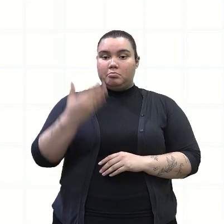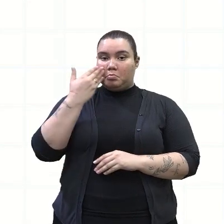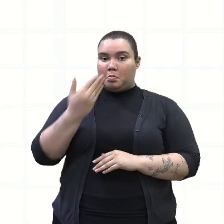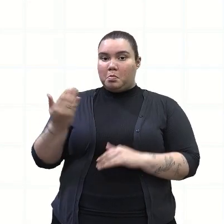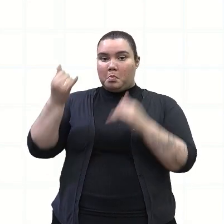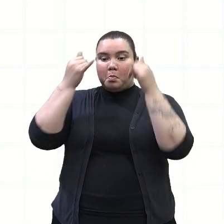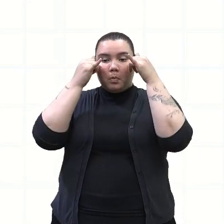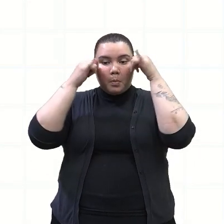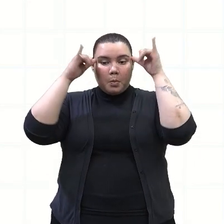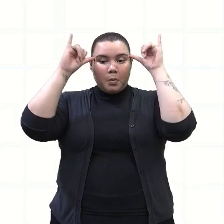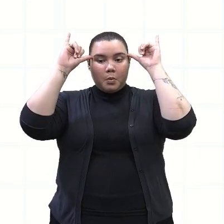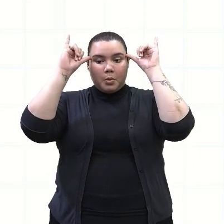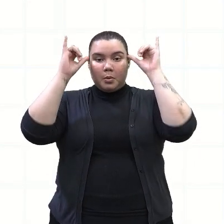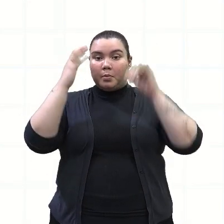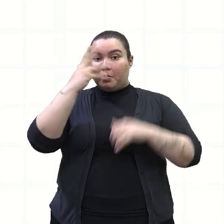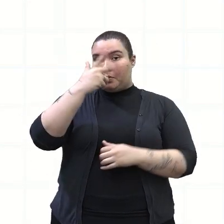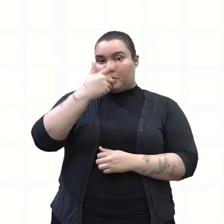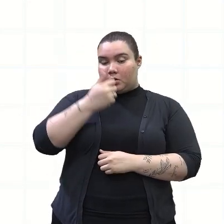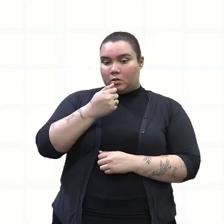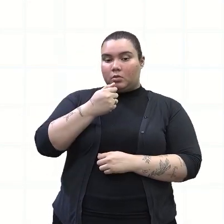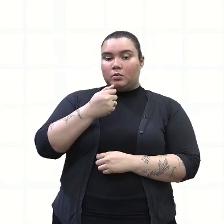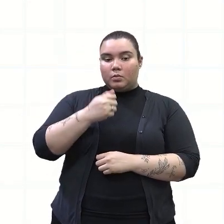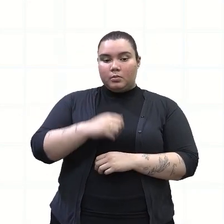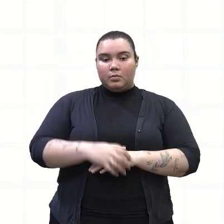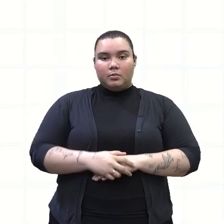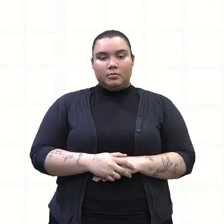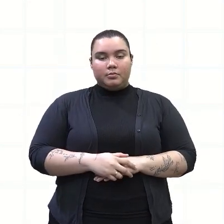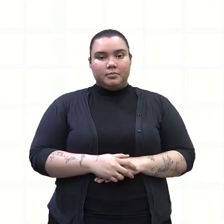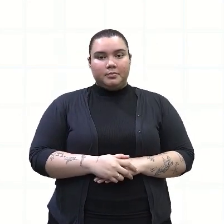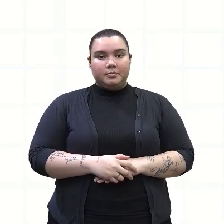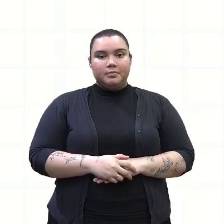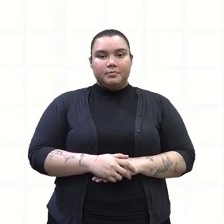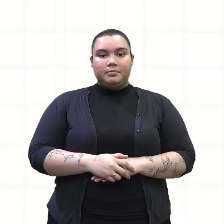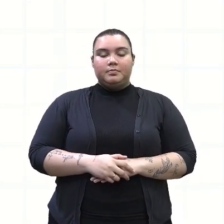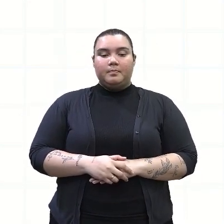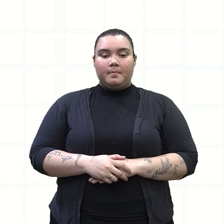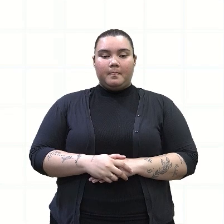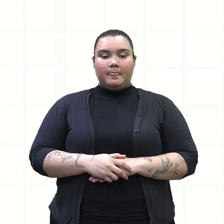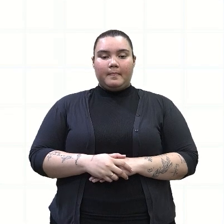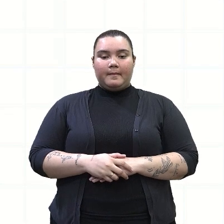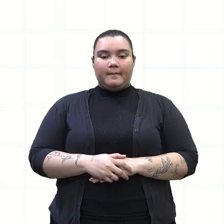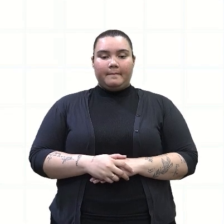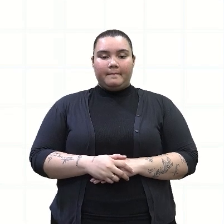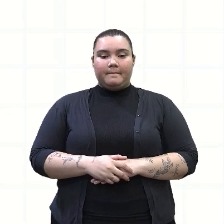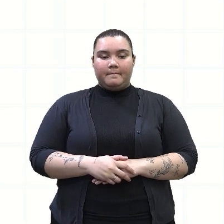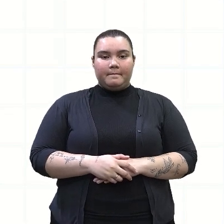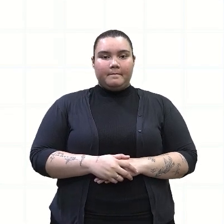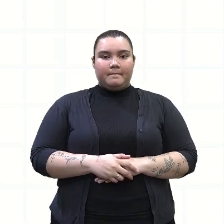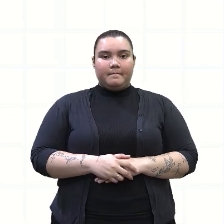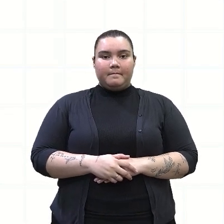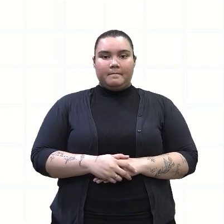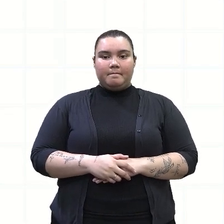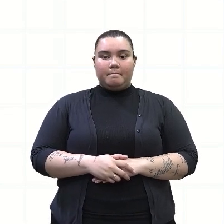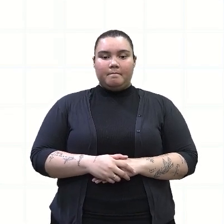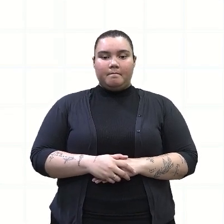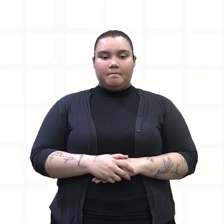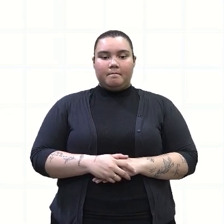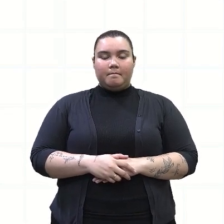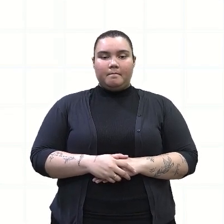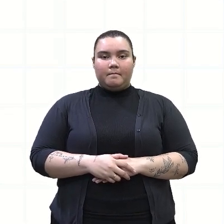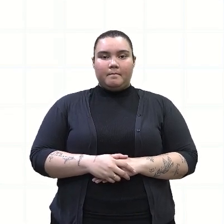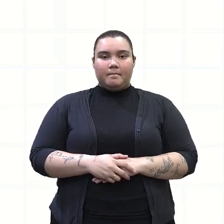né? Bovino aqui, bovino, boi. Is the tallest living